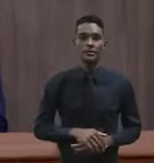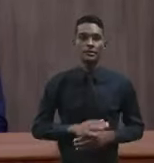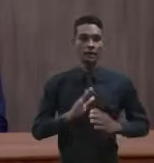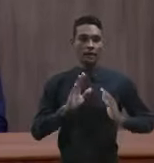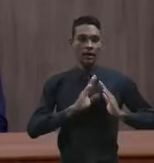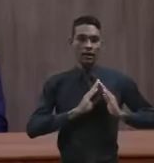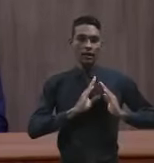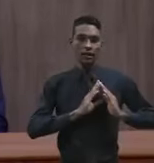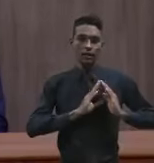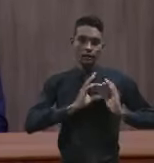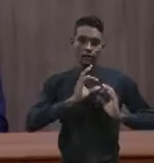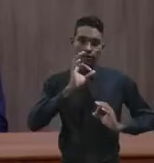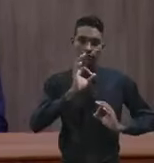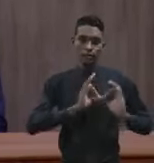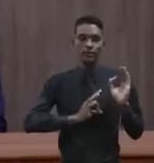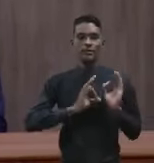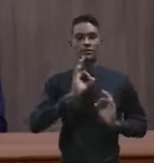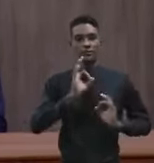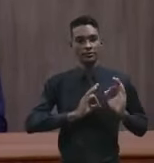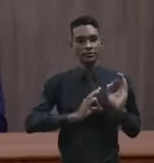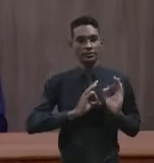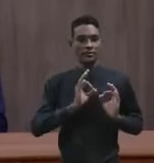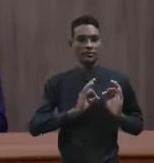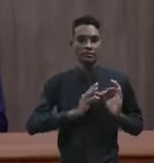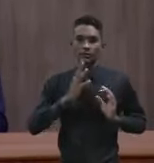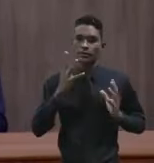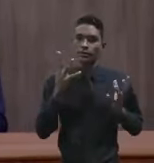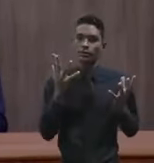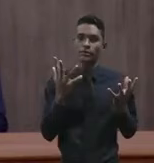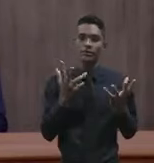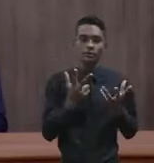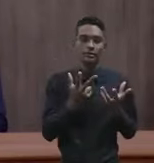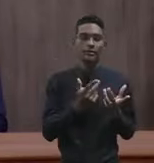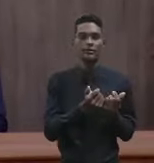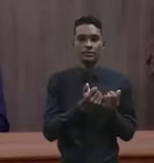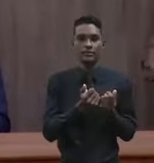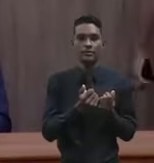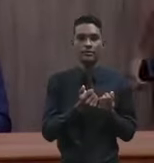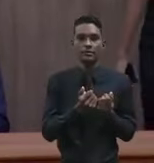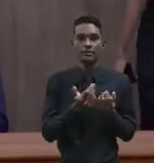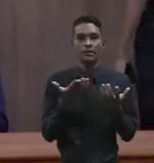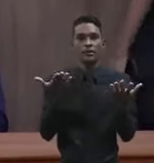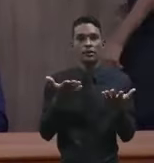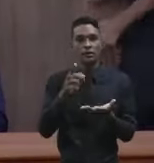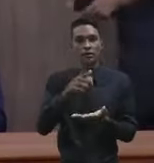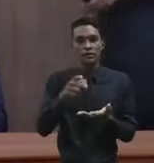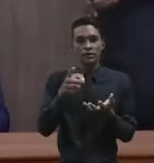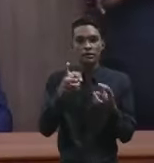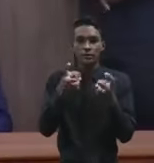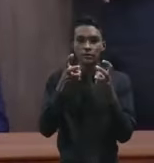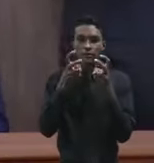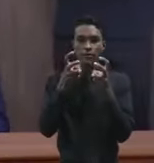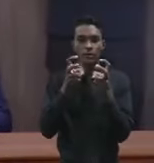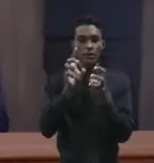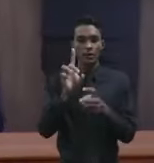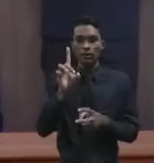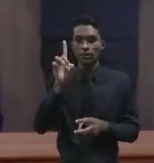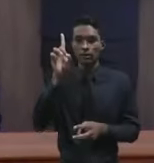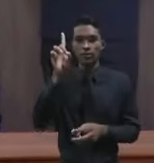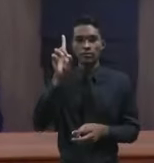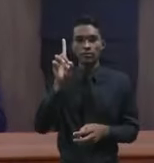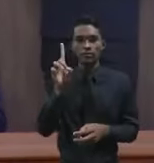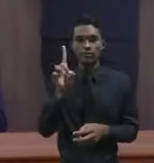é arrumada, ela é gloriosa. E aí vocês podem observar que Deus, ele não fez o universo para